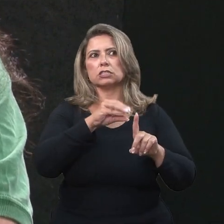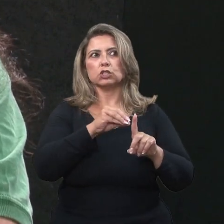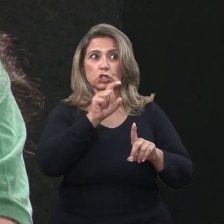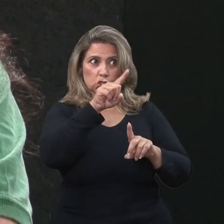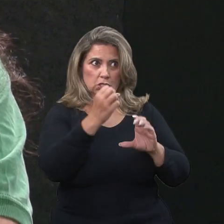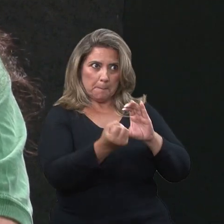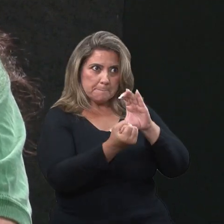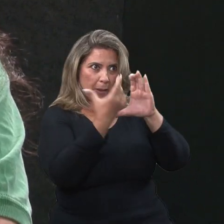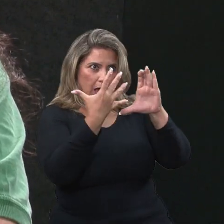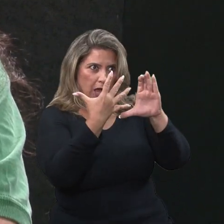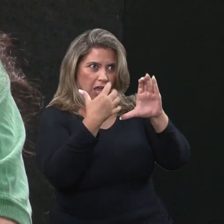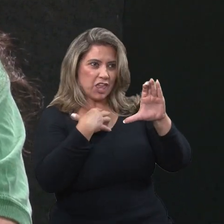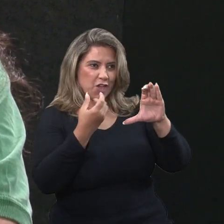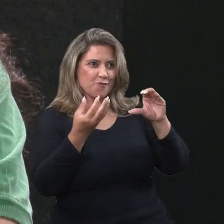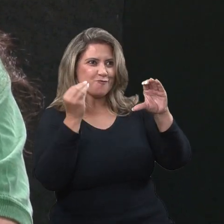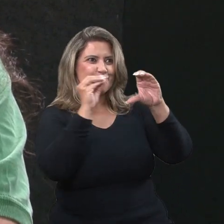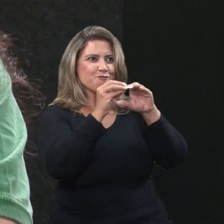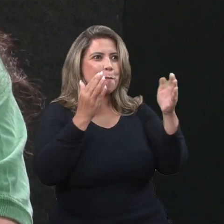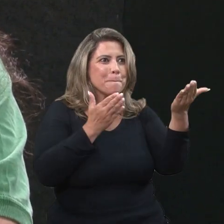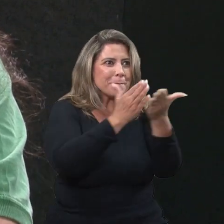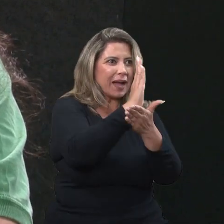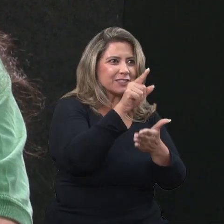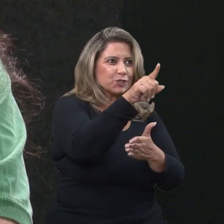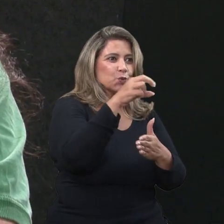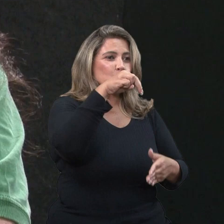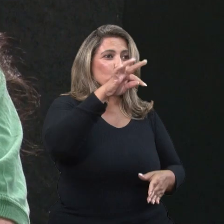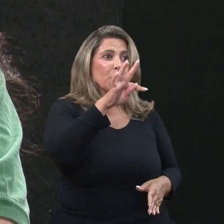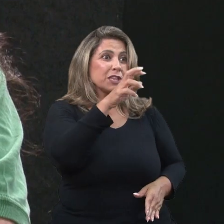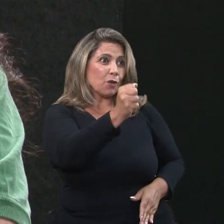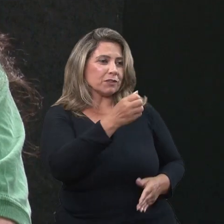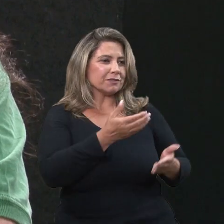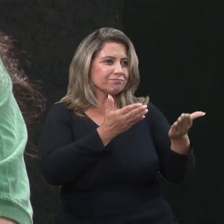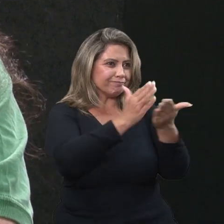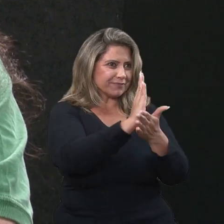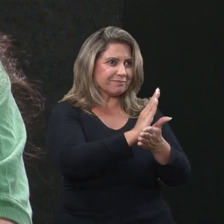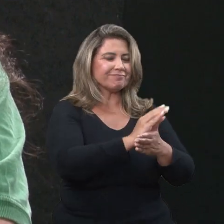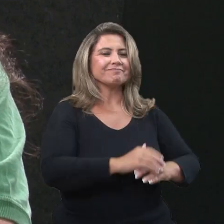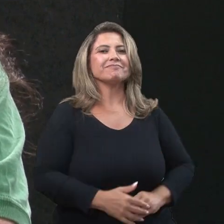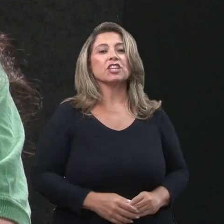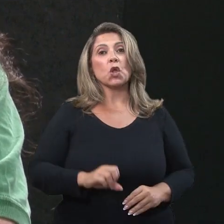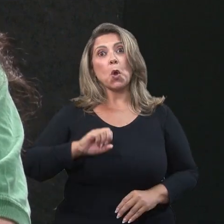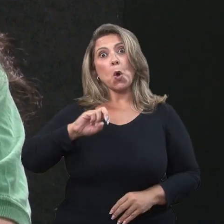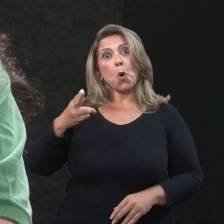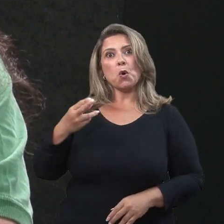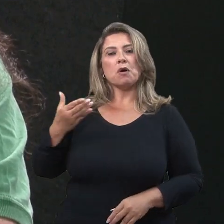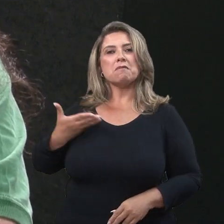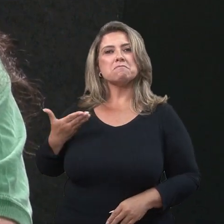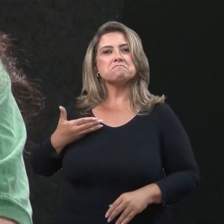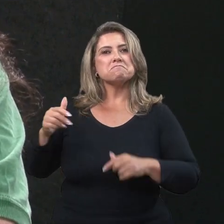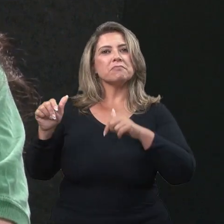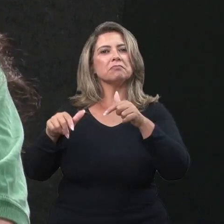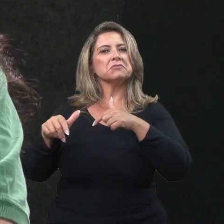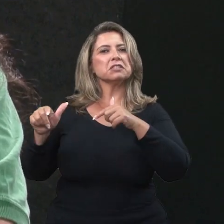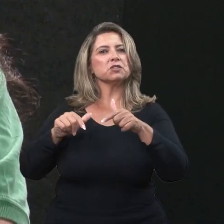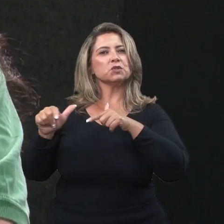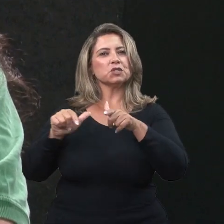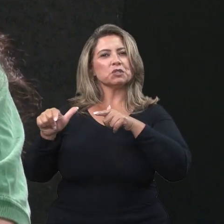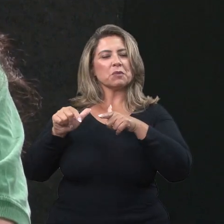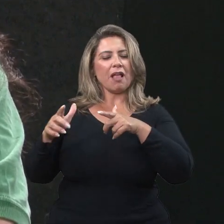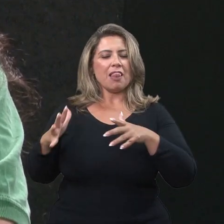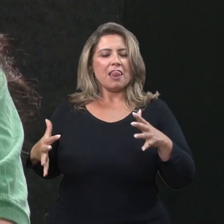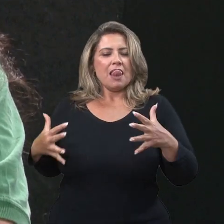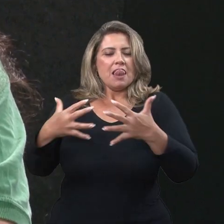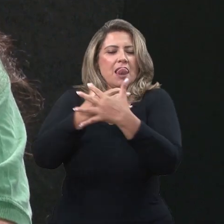por exemplo, ou um colega de trabalho que, ao cumprimentar uma colega, tem um comportamento inadequado com o toque,